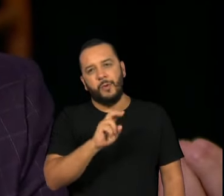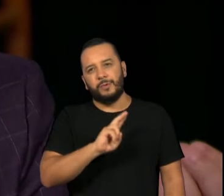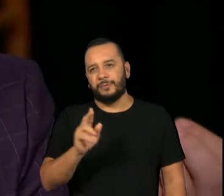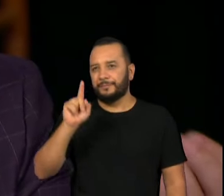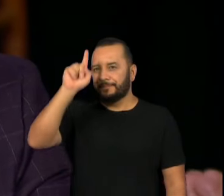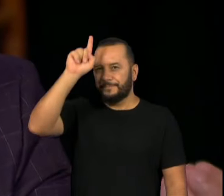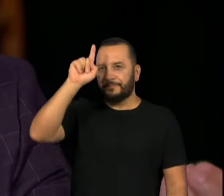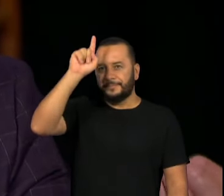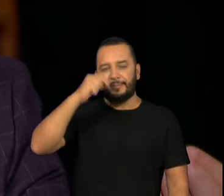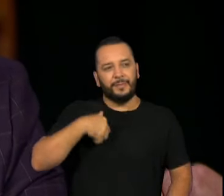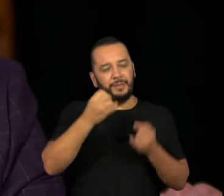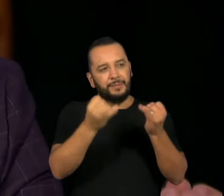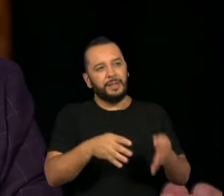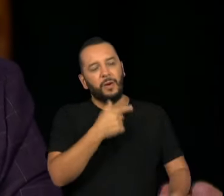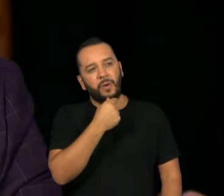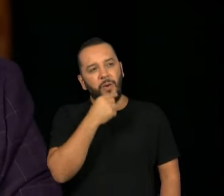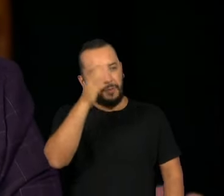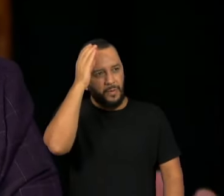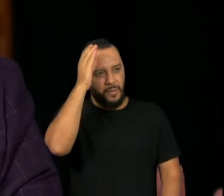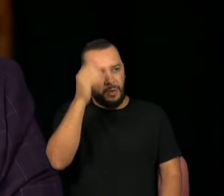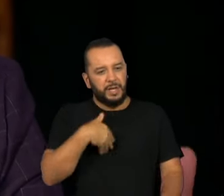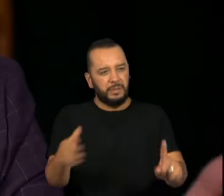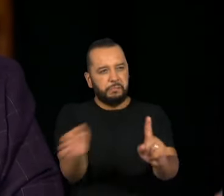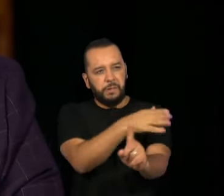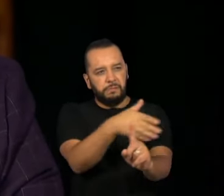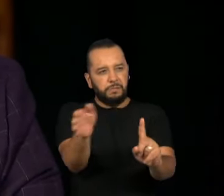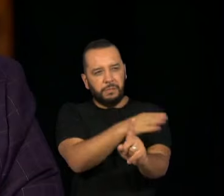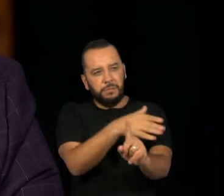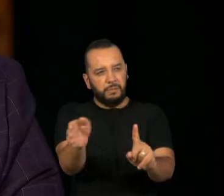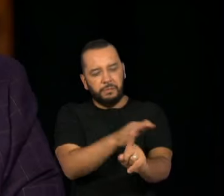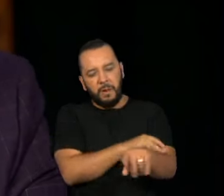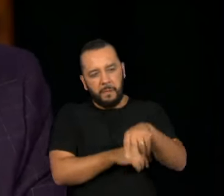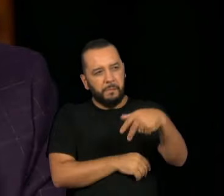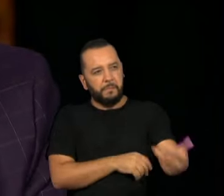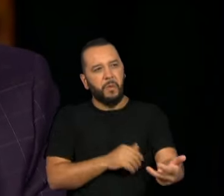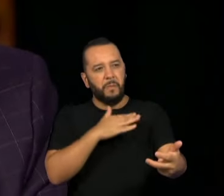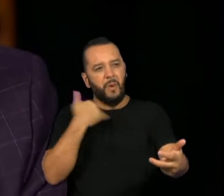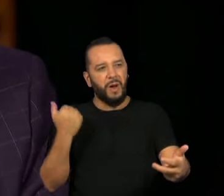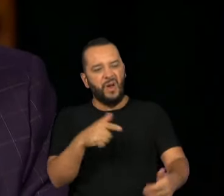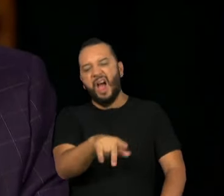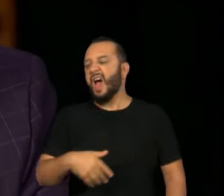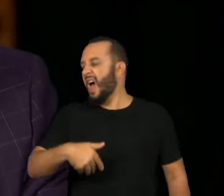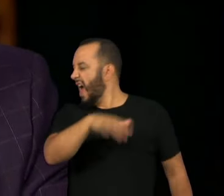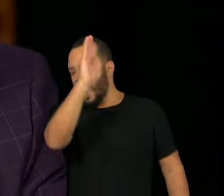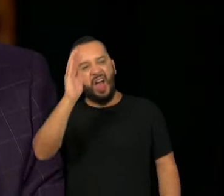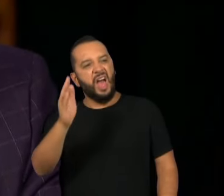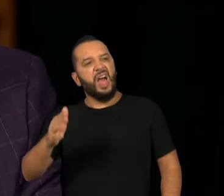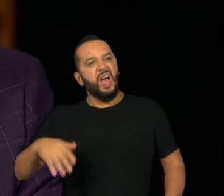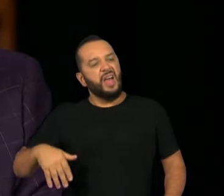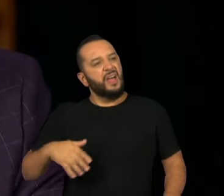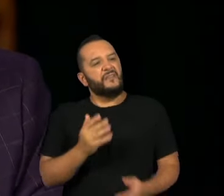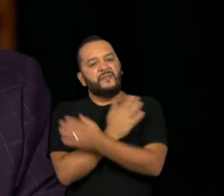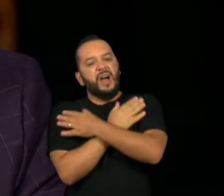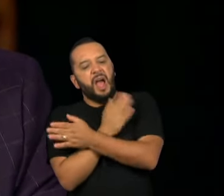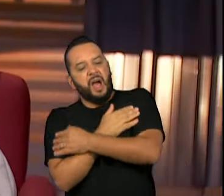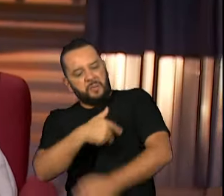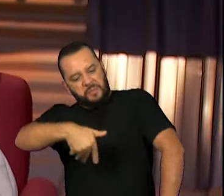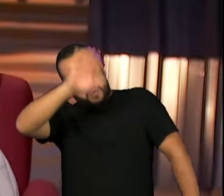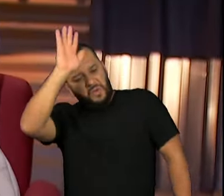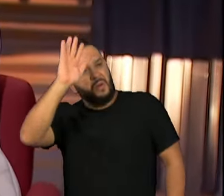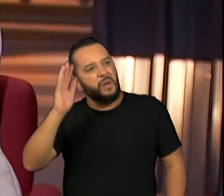fala que um congolês que foi espancado até a morte por que estava reivindicando o salário é vagabundo o que que ele tá fazendo